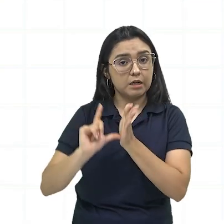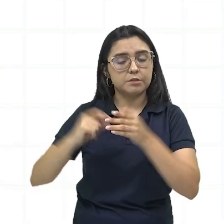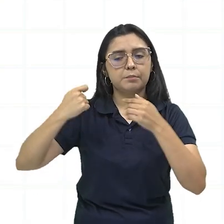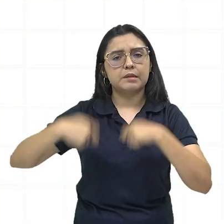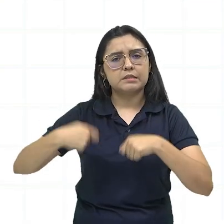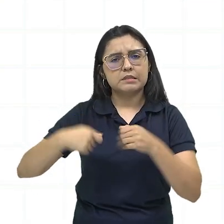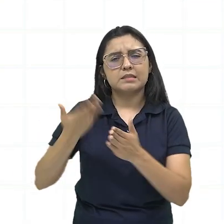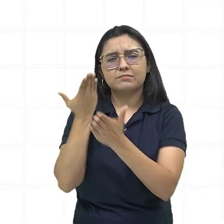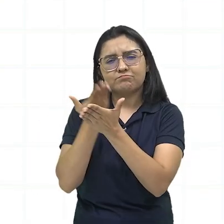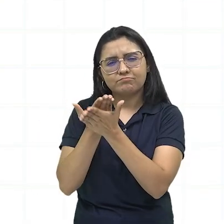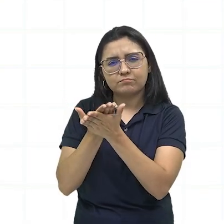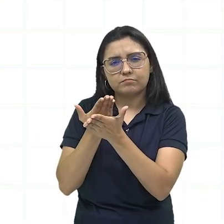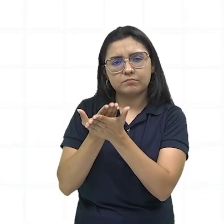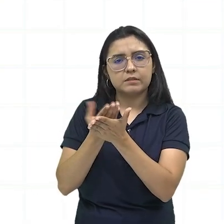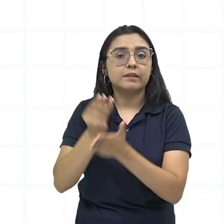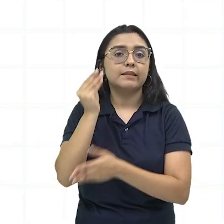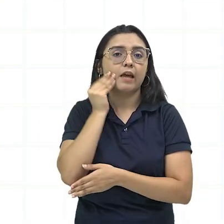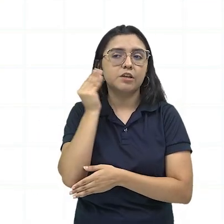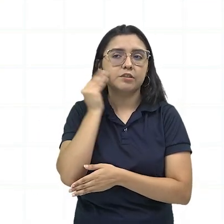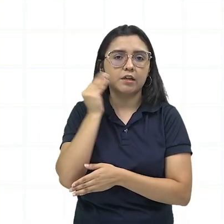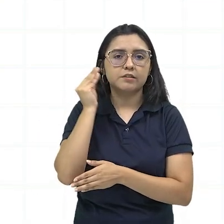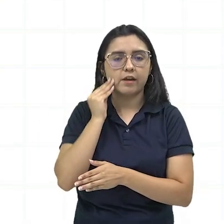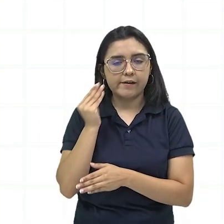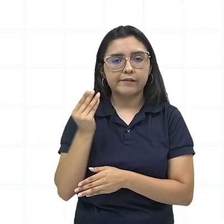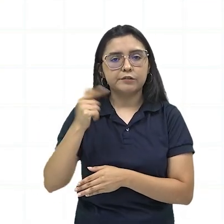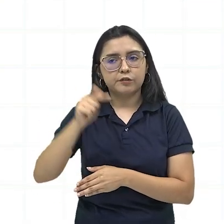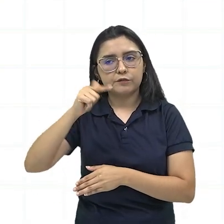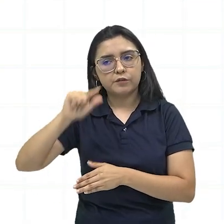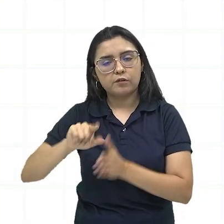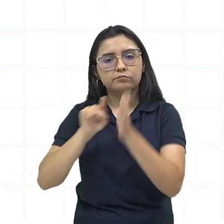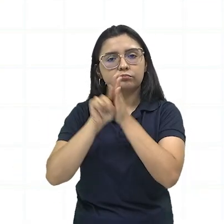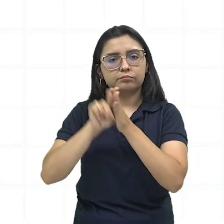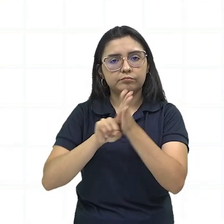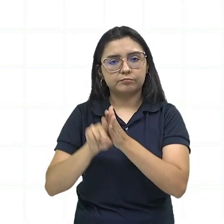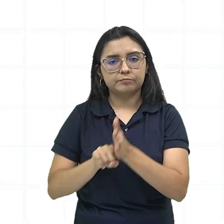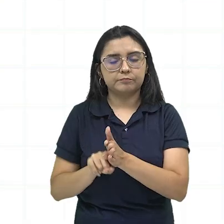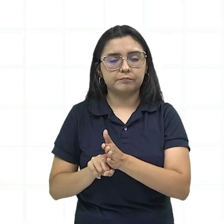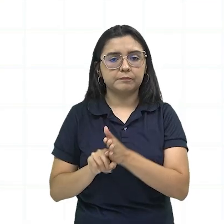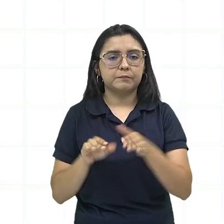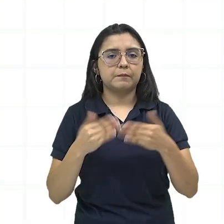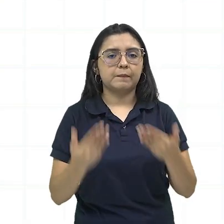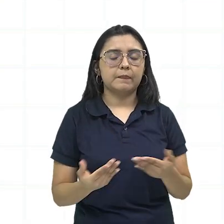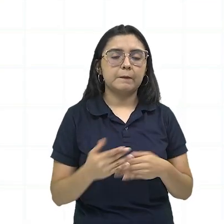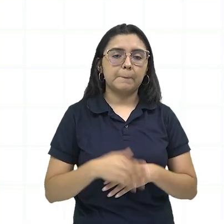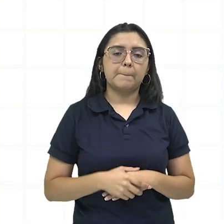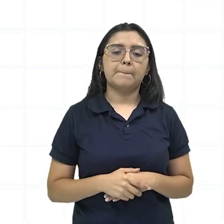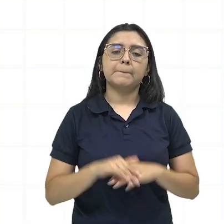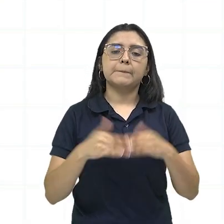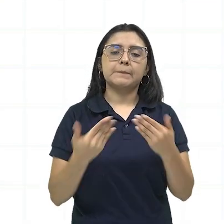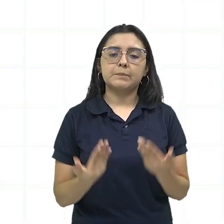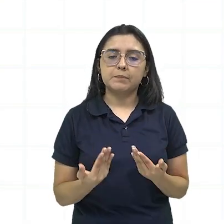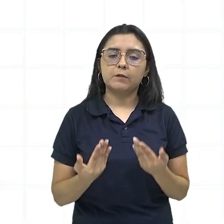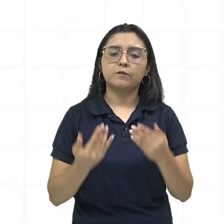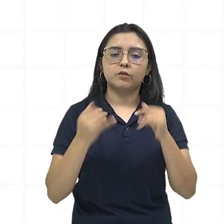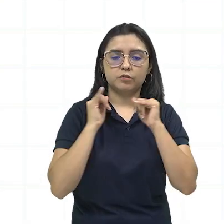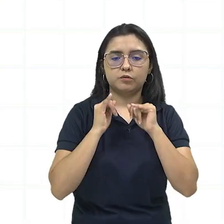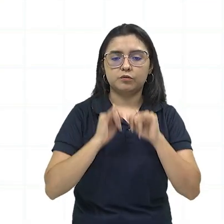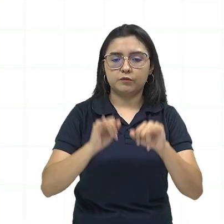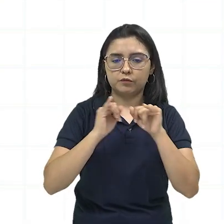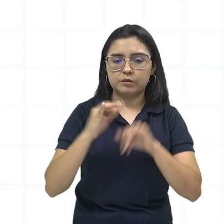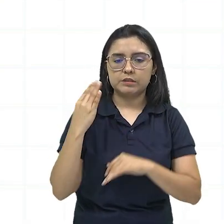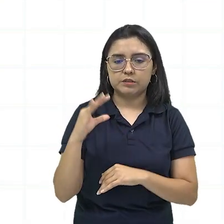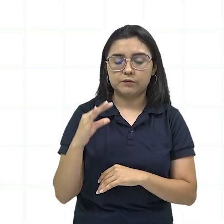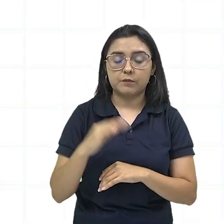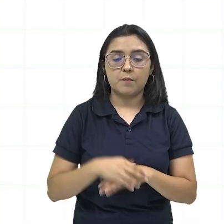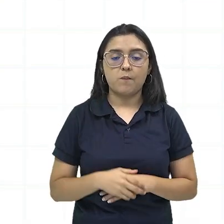científicos, vários testes, tá? Aí foi divulgado antes em um texto científico, né? Um texto de divulgação